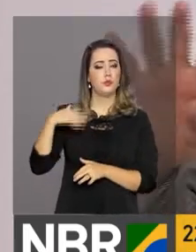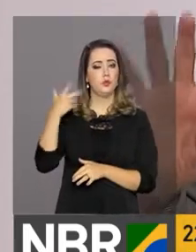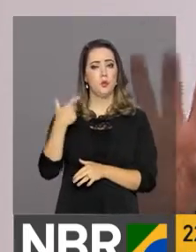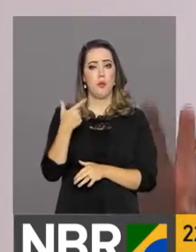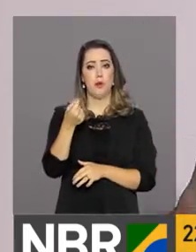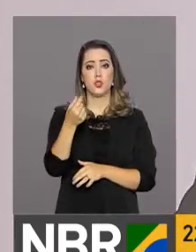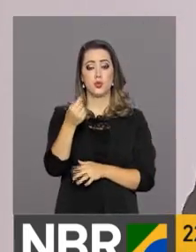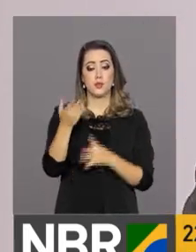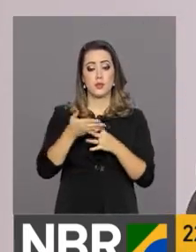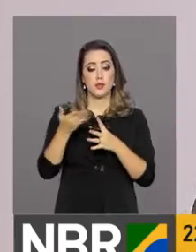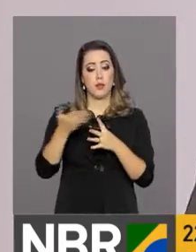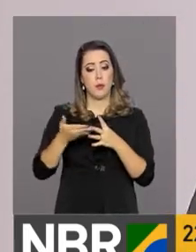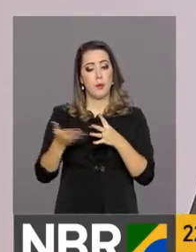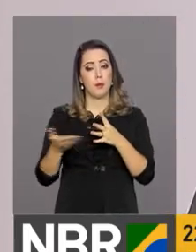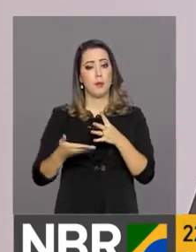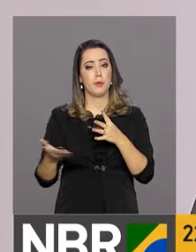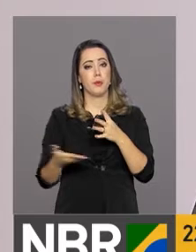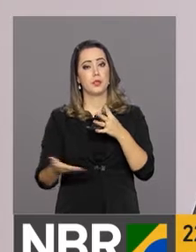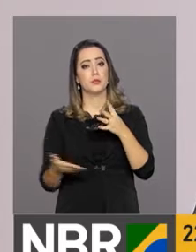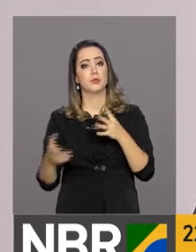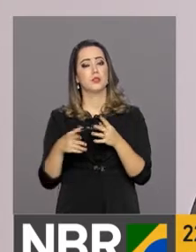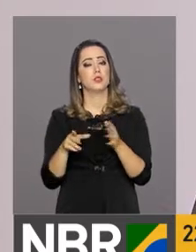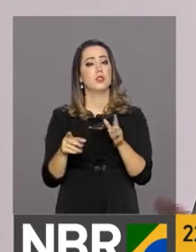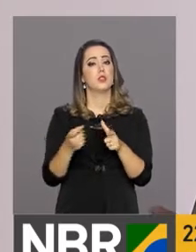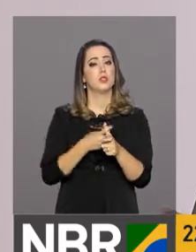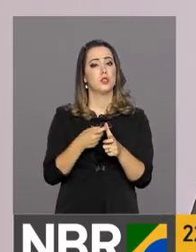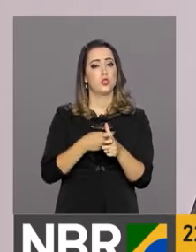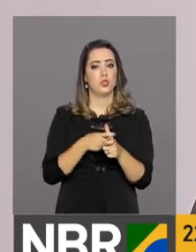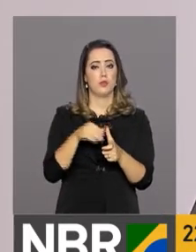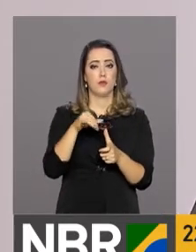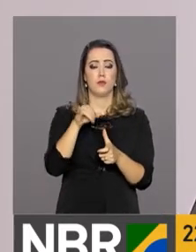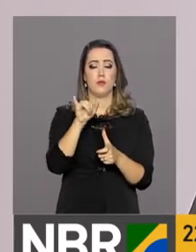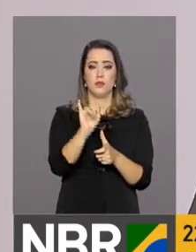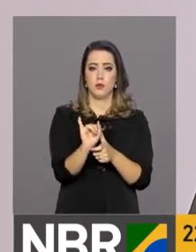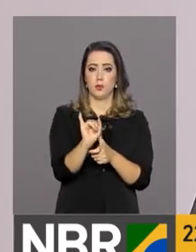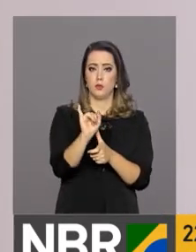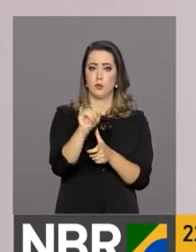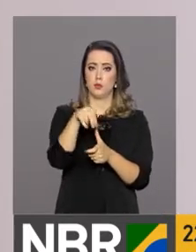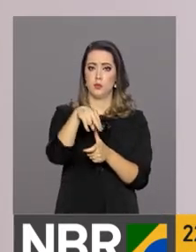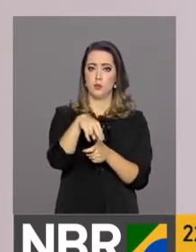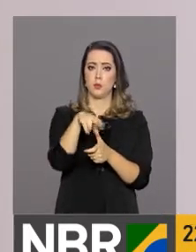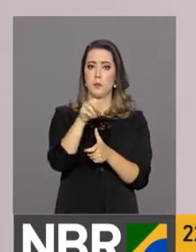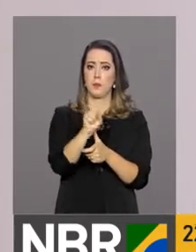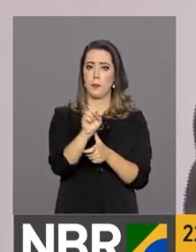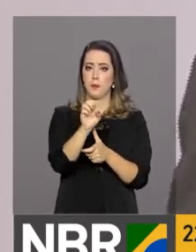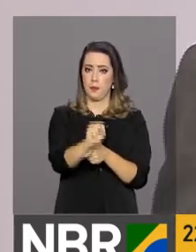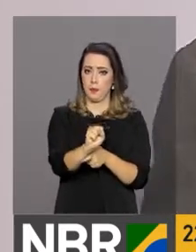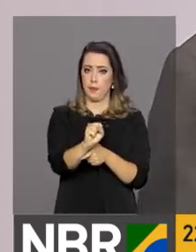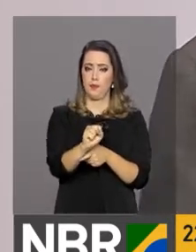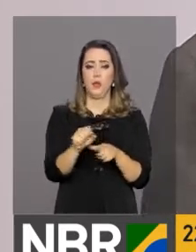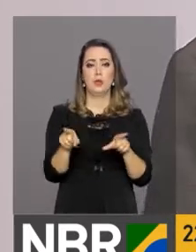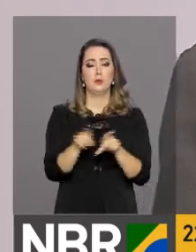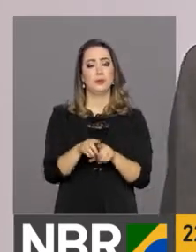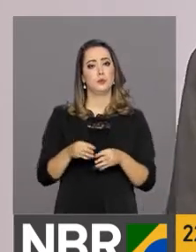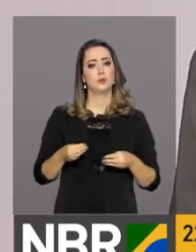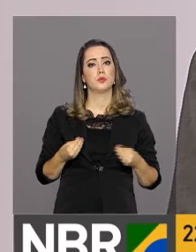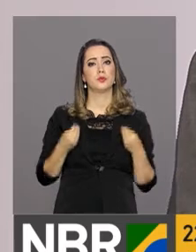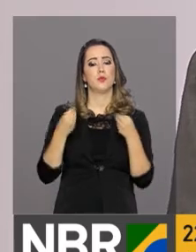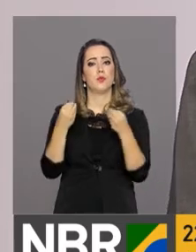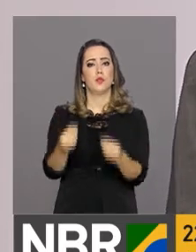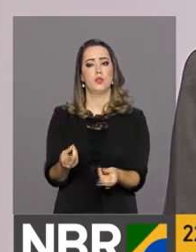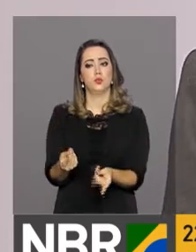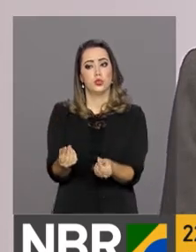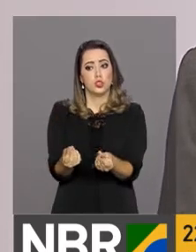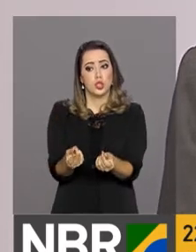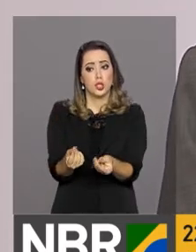vezes os municípios estavam todos é praticamente inadimplentes a seja fornecendo valores ao final do